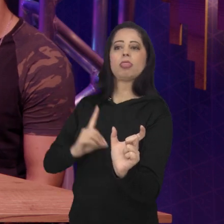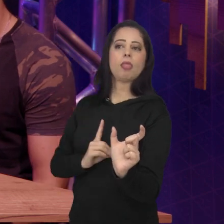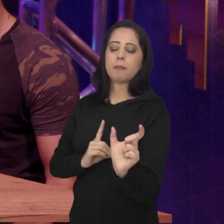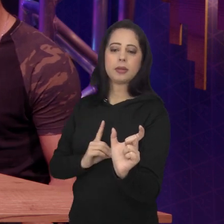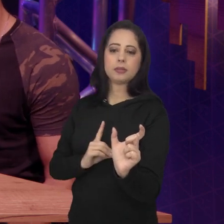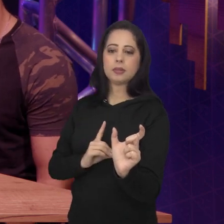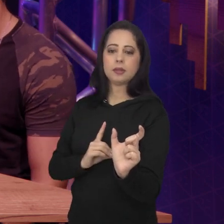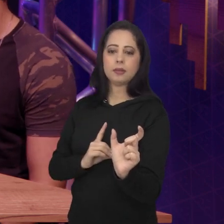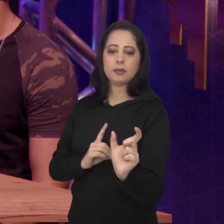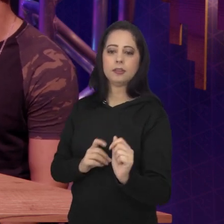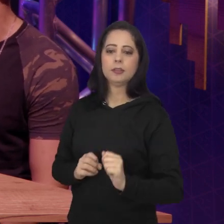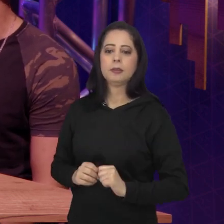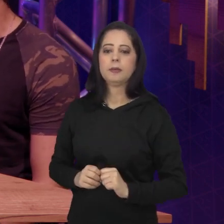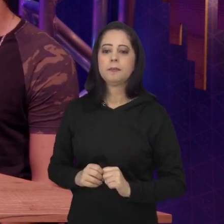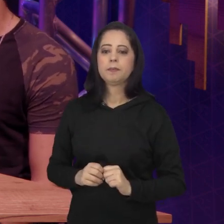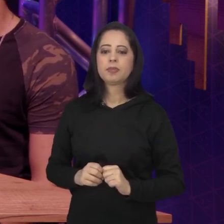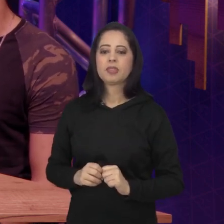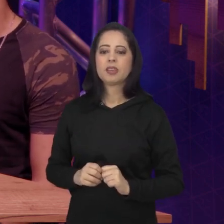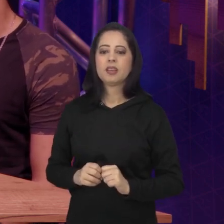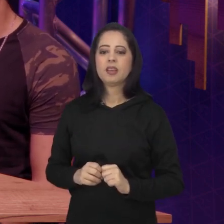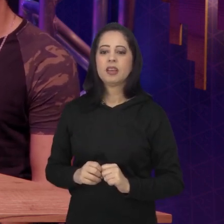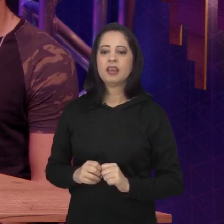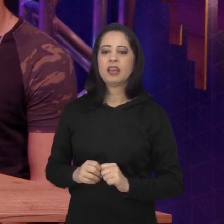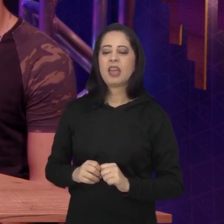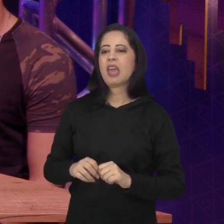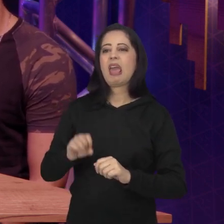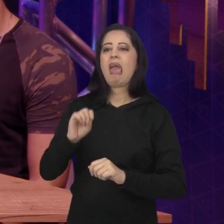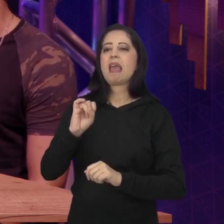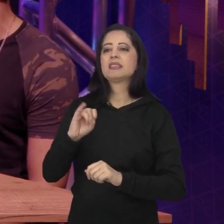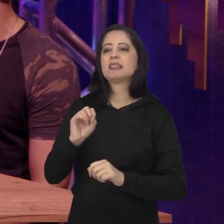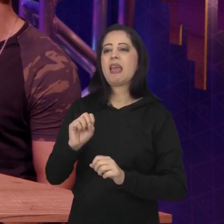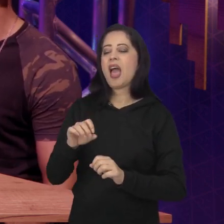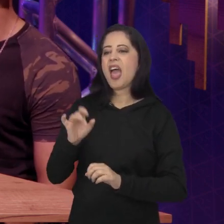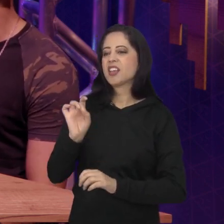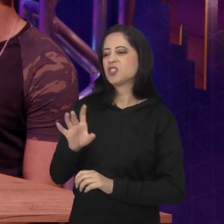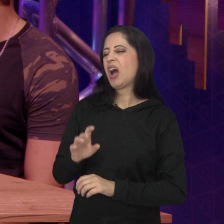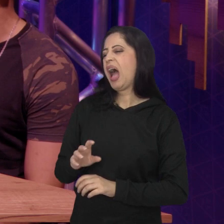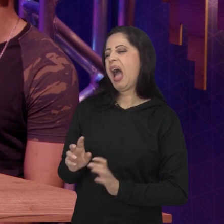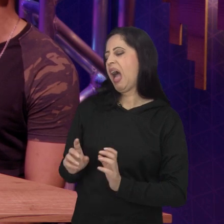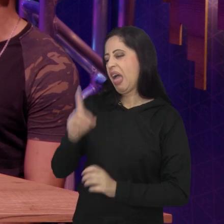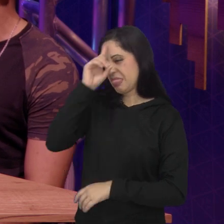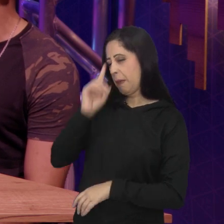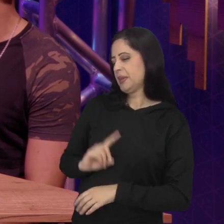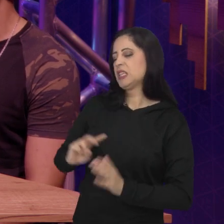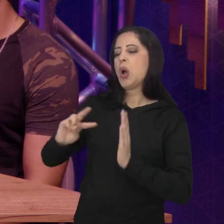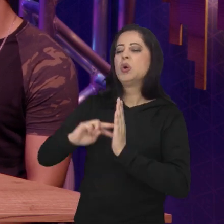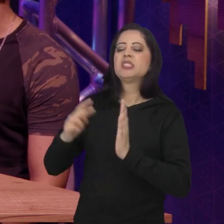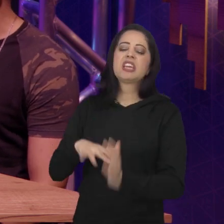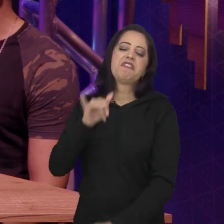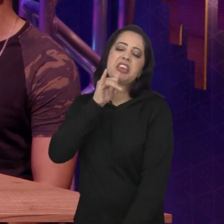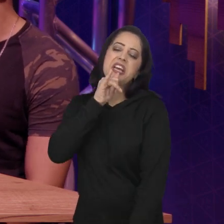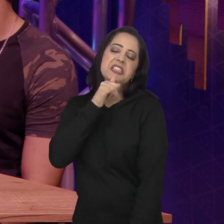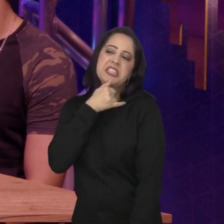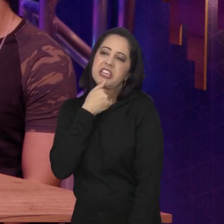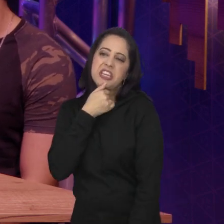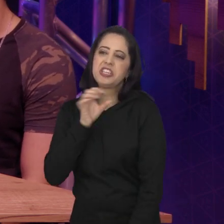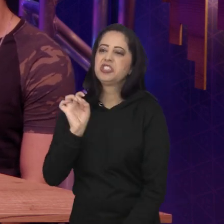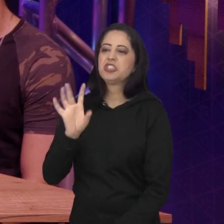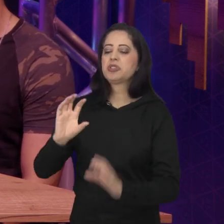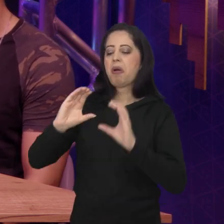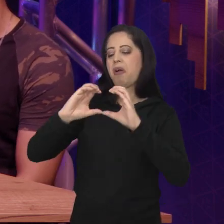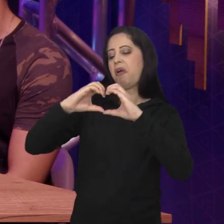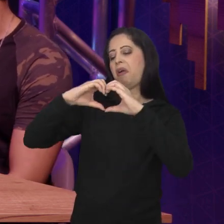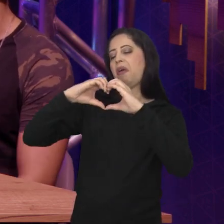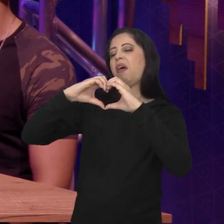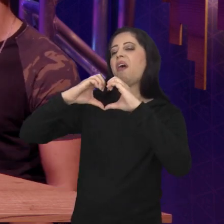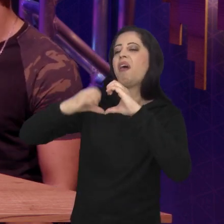que era, sei lá, síndrome do coração partido, ou era tristeza, ou era frescura, ou